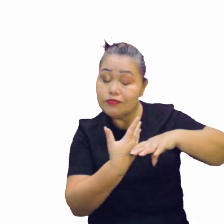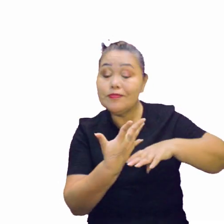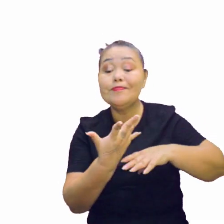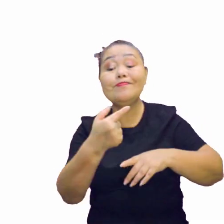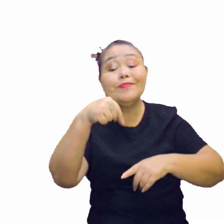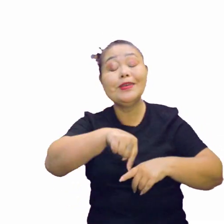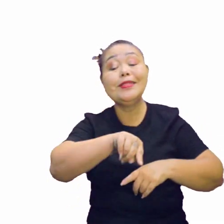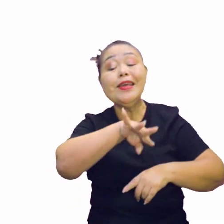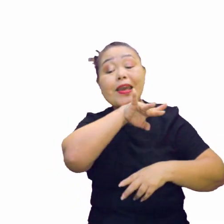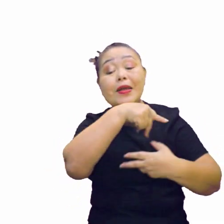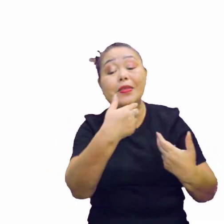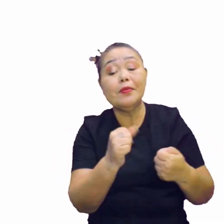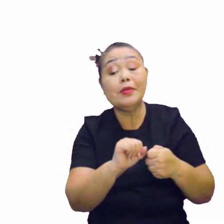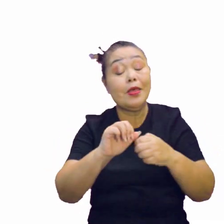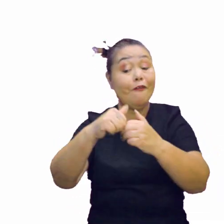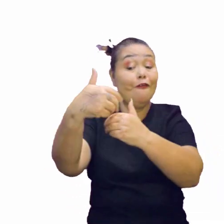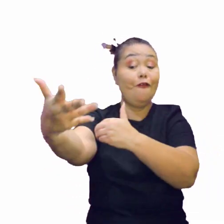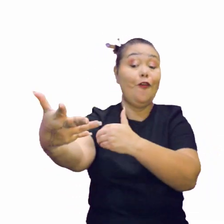ambiente externo.